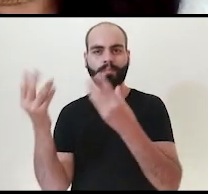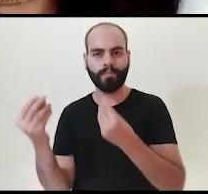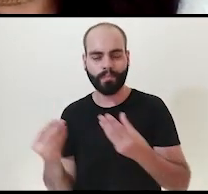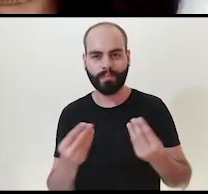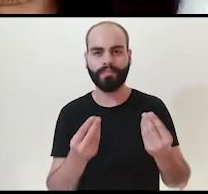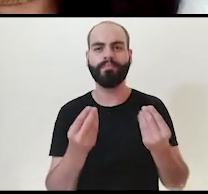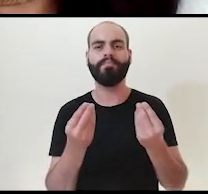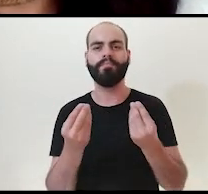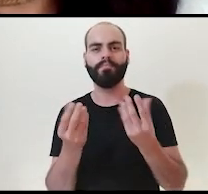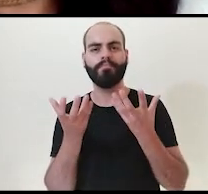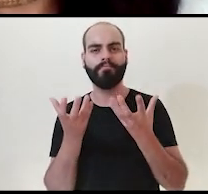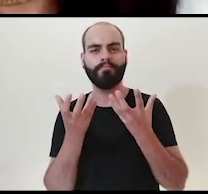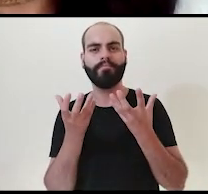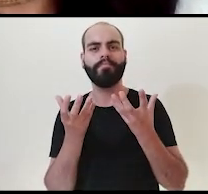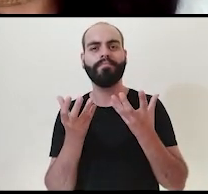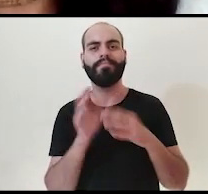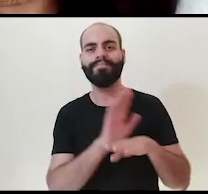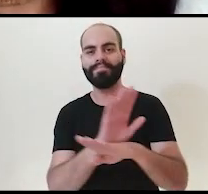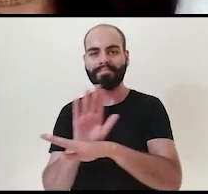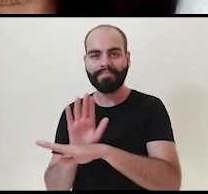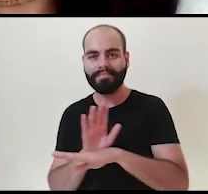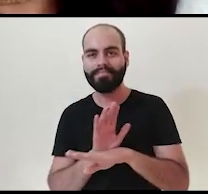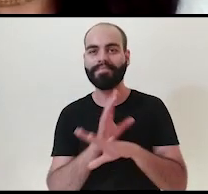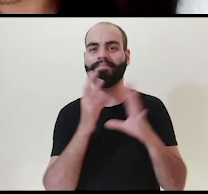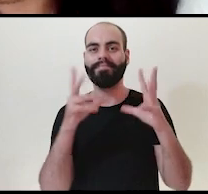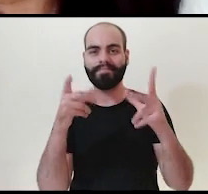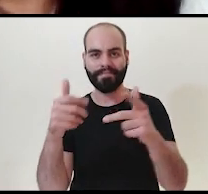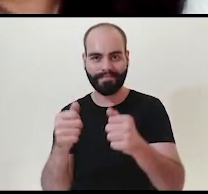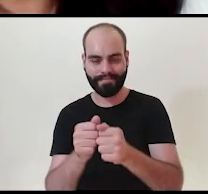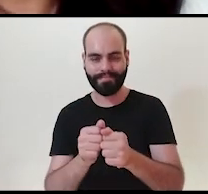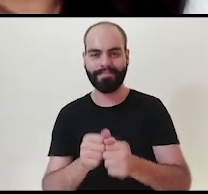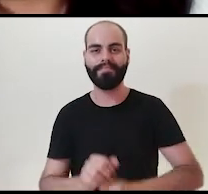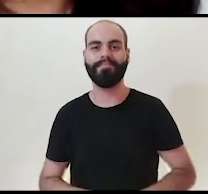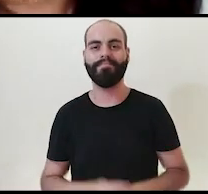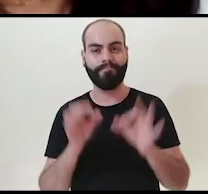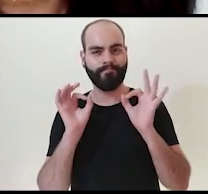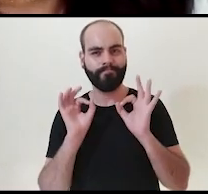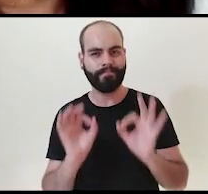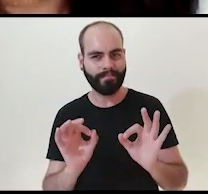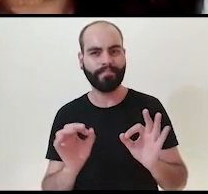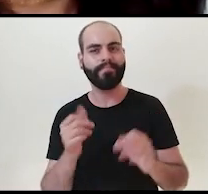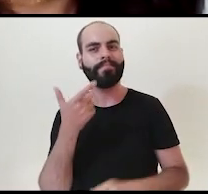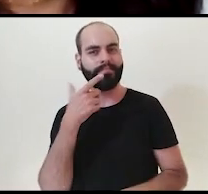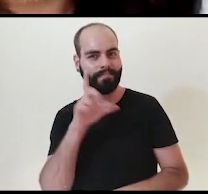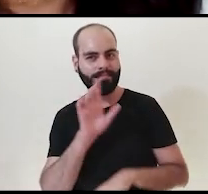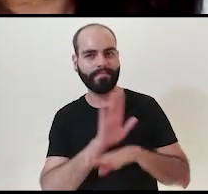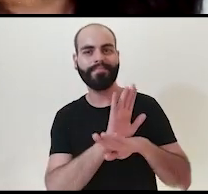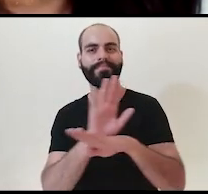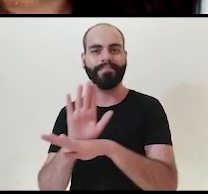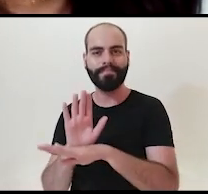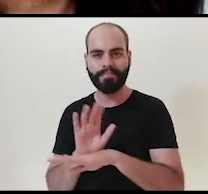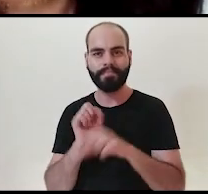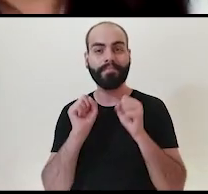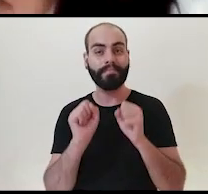que realmente seja bastante útil isso tudo que a gente falou. Tá certo, Aline. Vai ser sim. Vocês